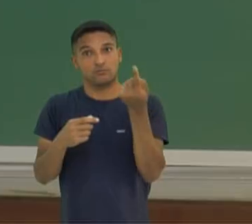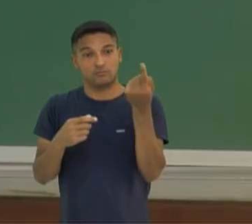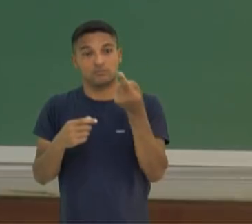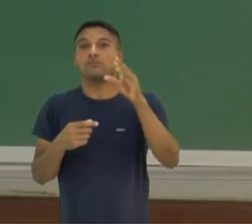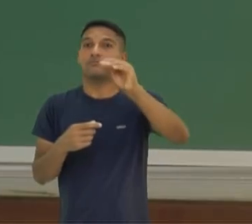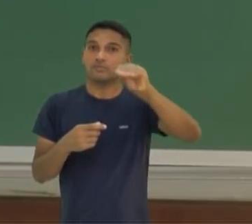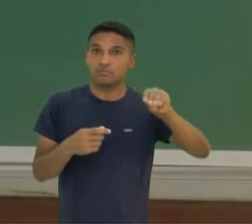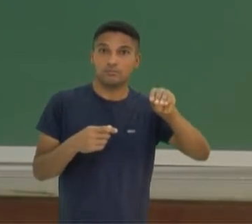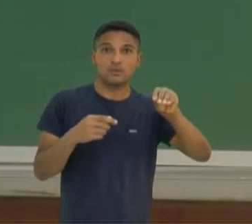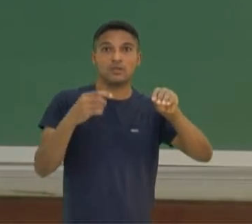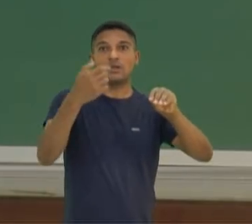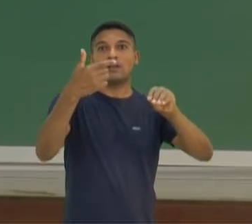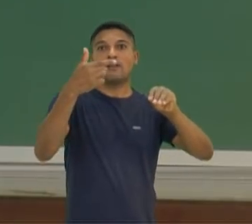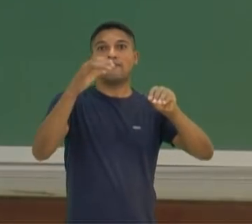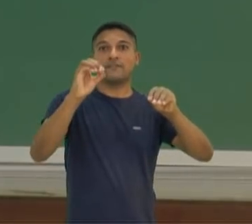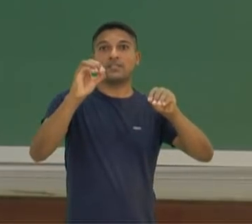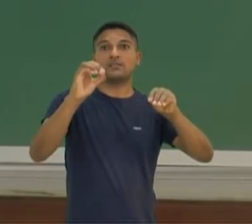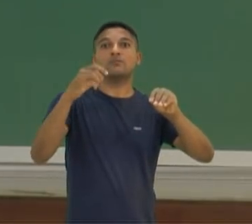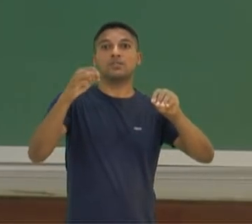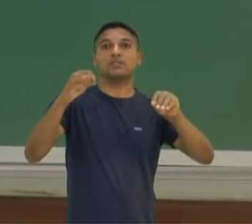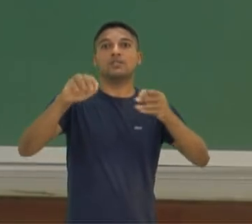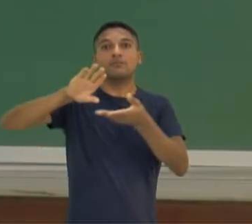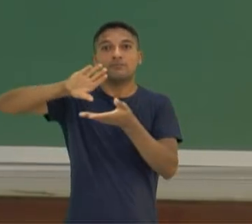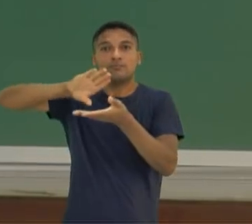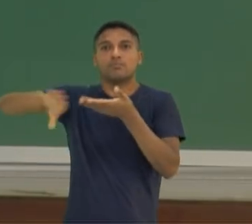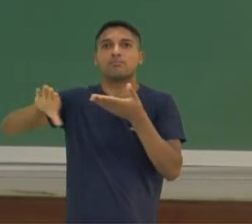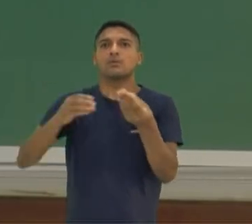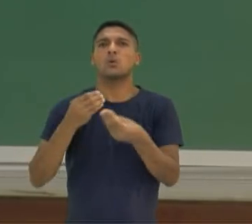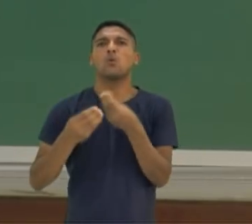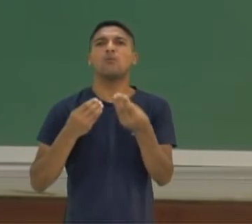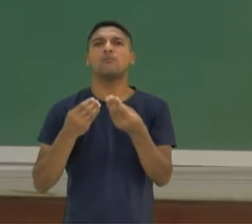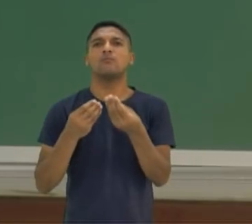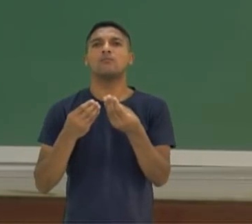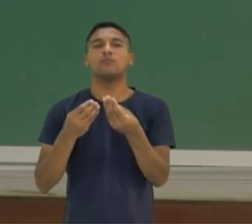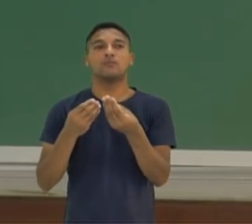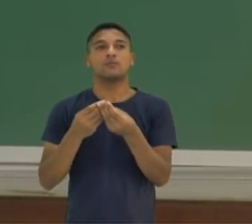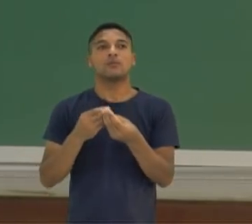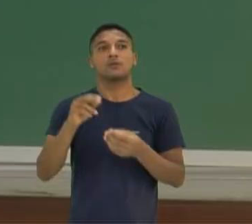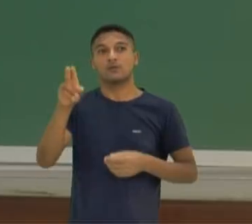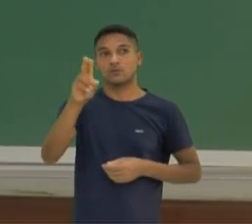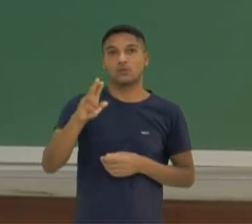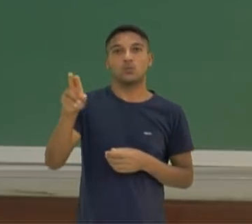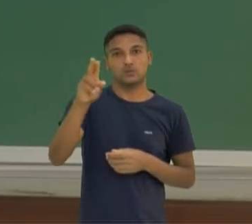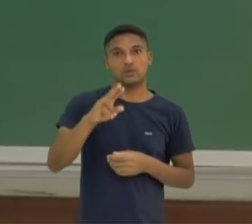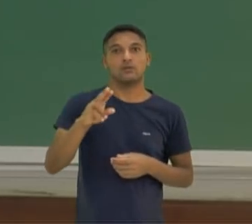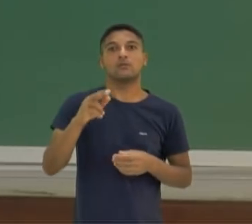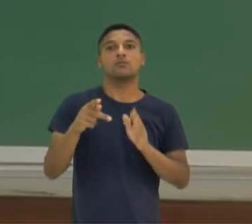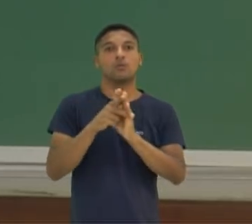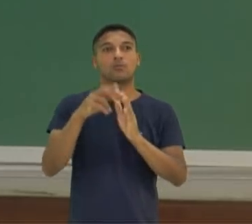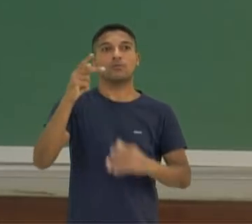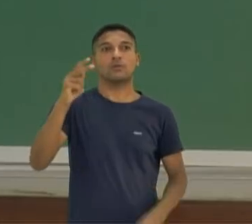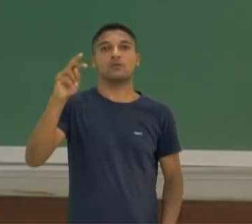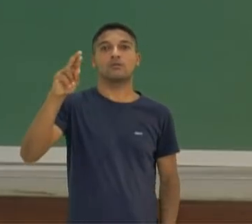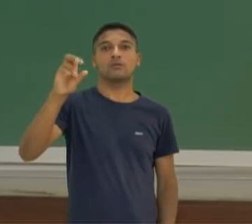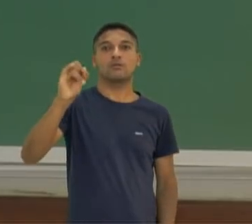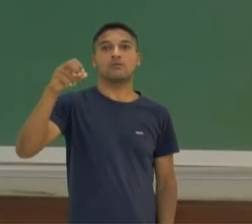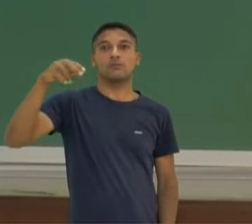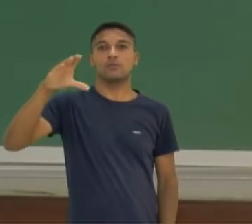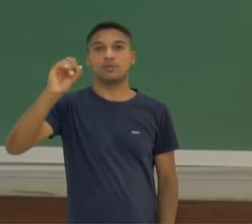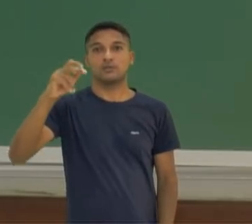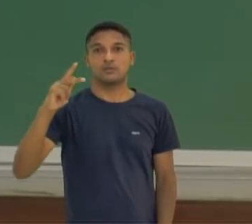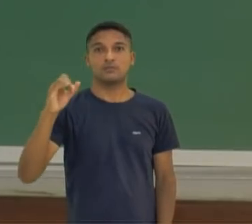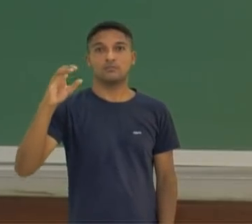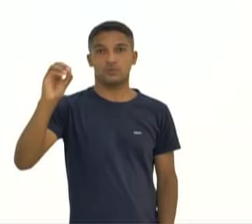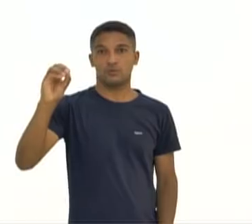este 20 aqui desaparecer. Como que eu posso fazer isso? Usando o princípio aditivo.